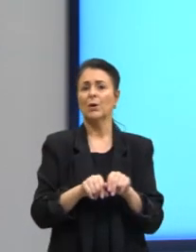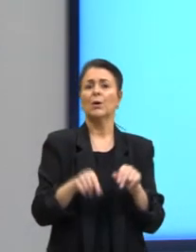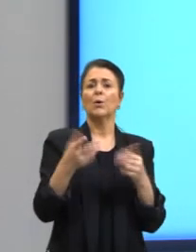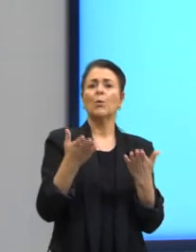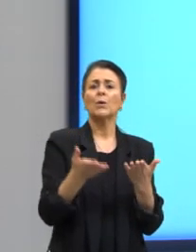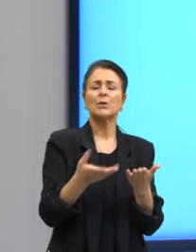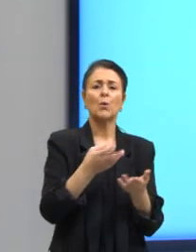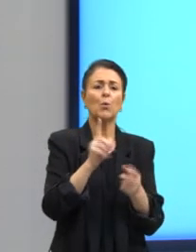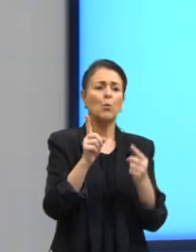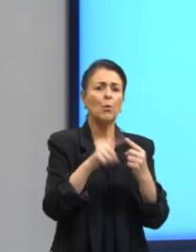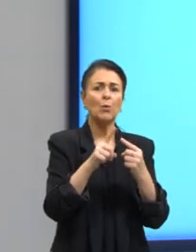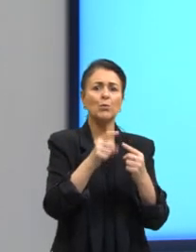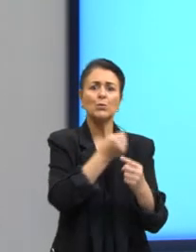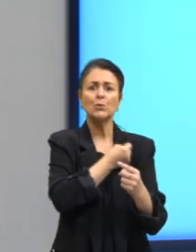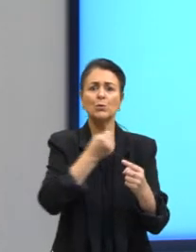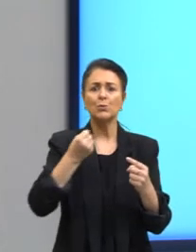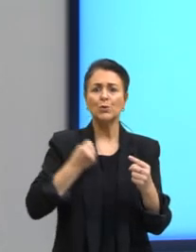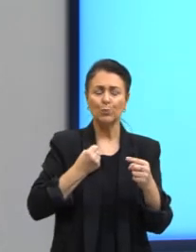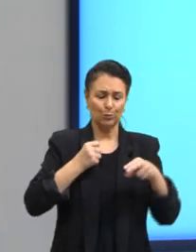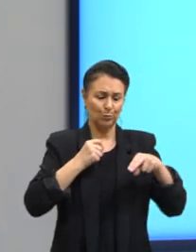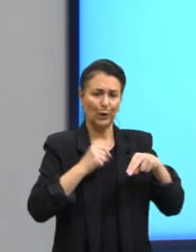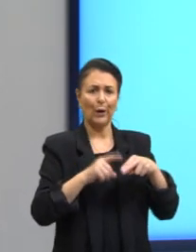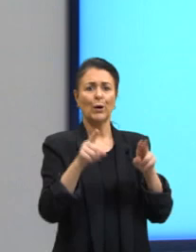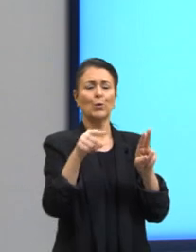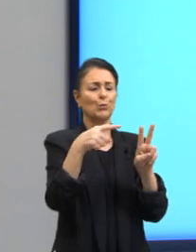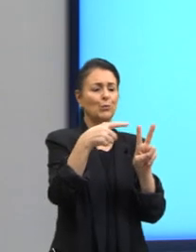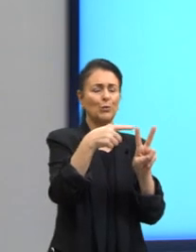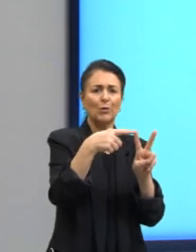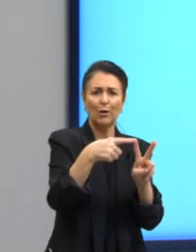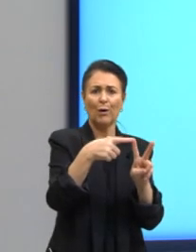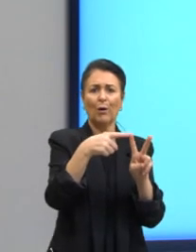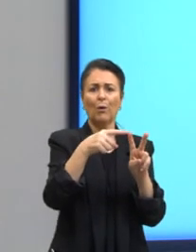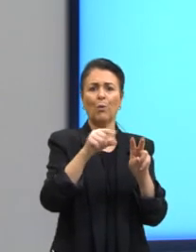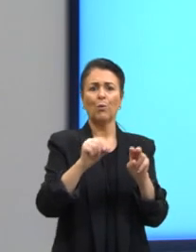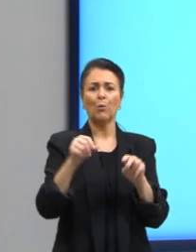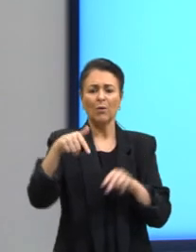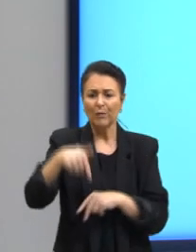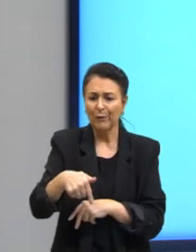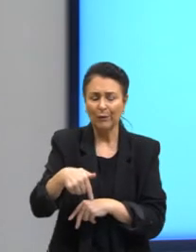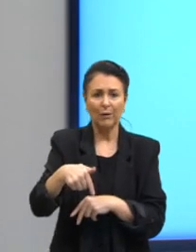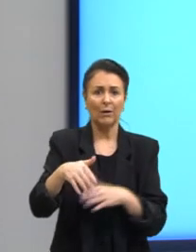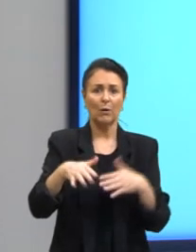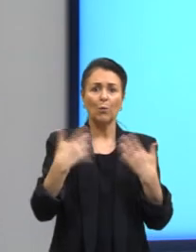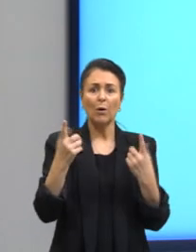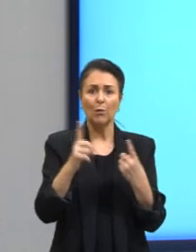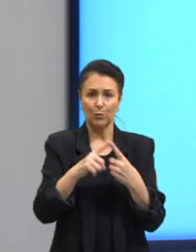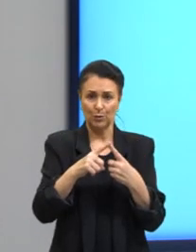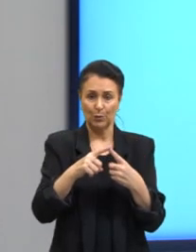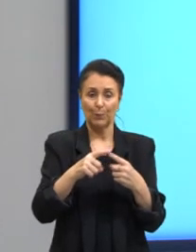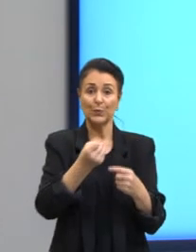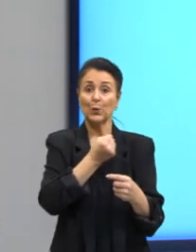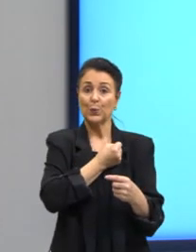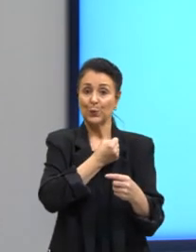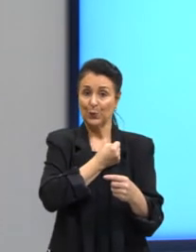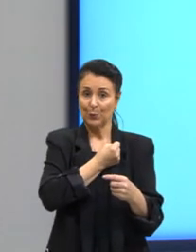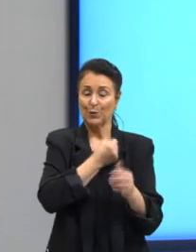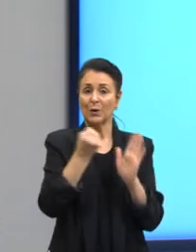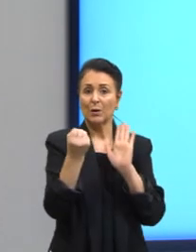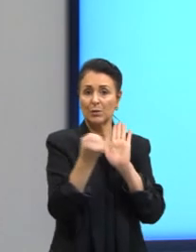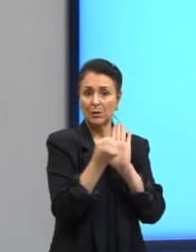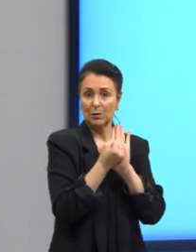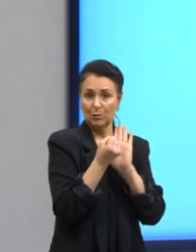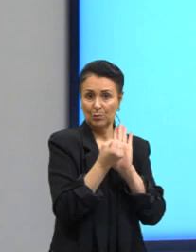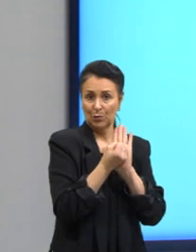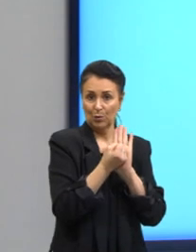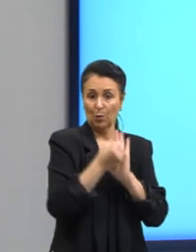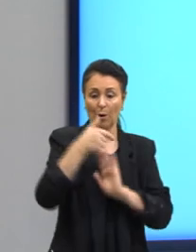aparece tudo muito próximo tudo muito igual mas na verdade são bem diferentes primeiro que o número racional a o símbolo dele